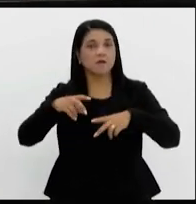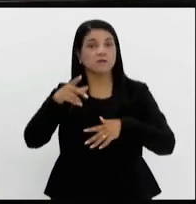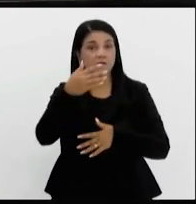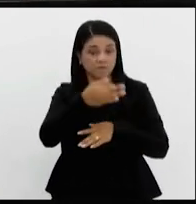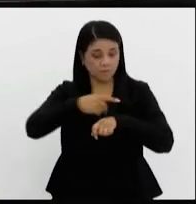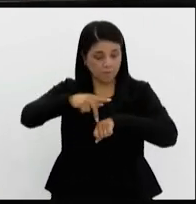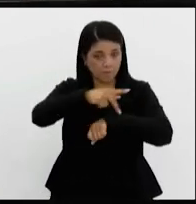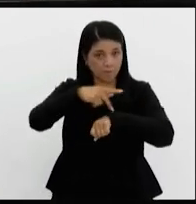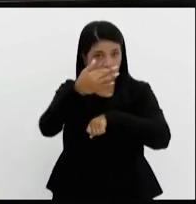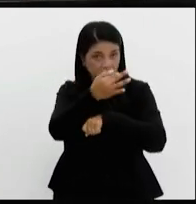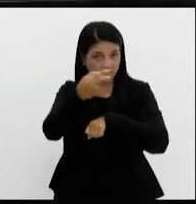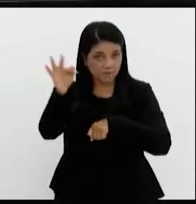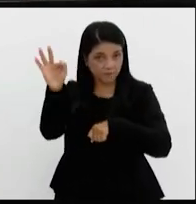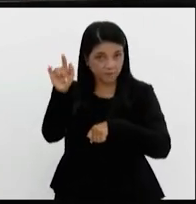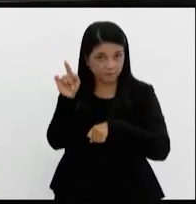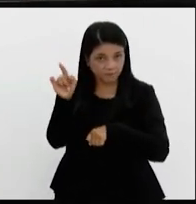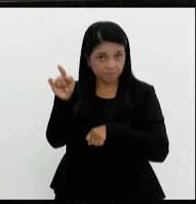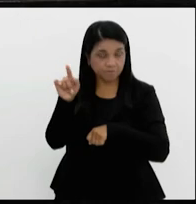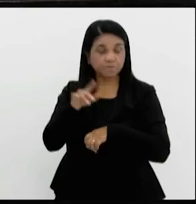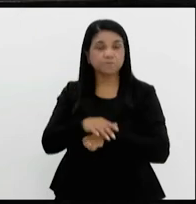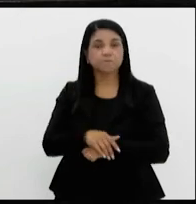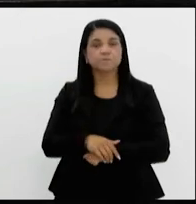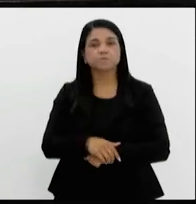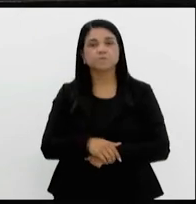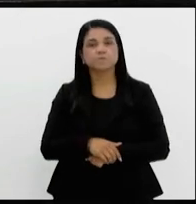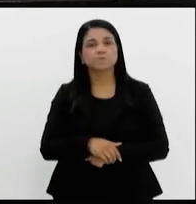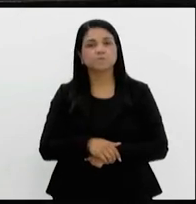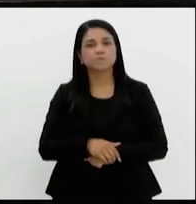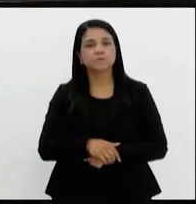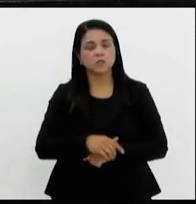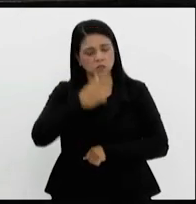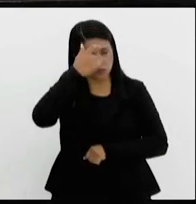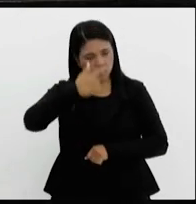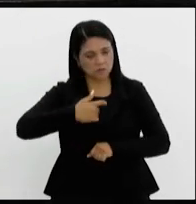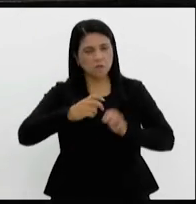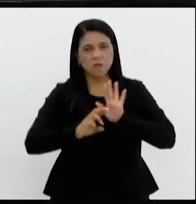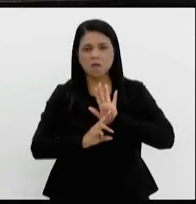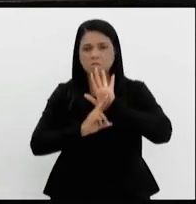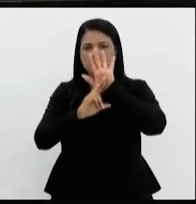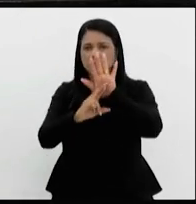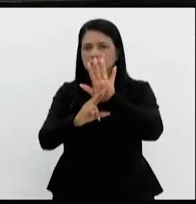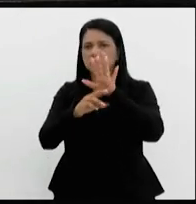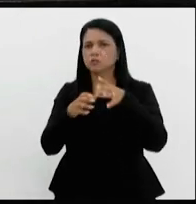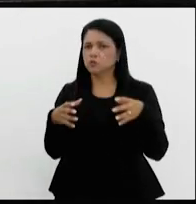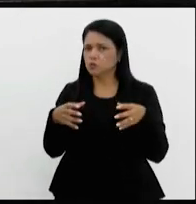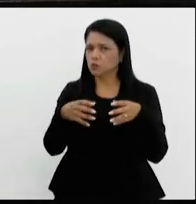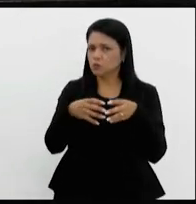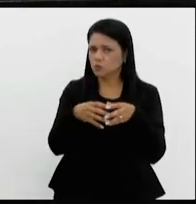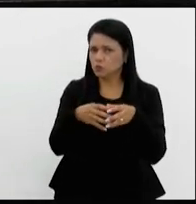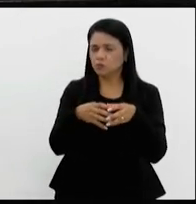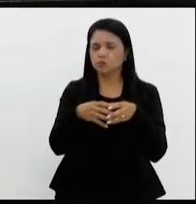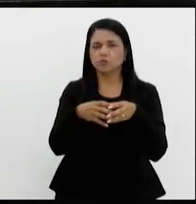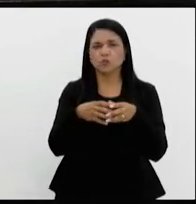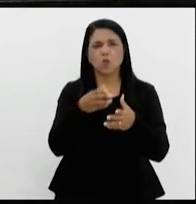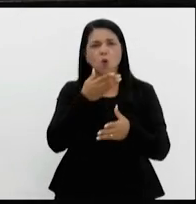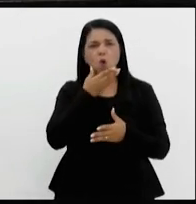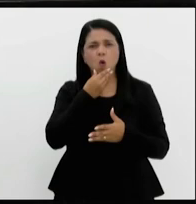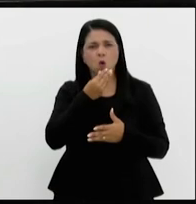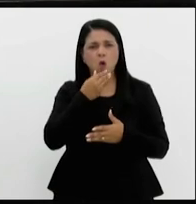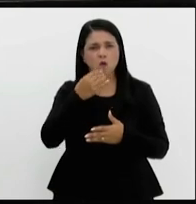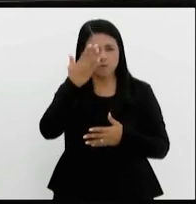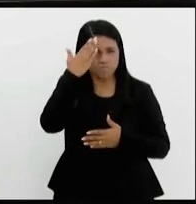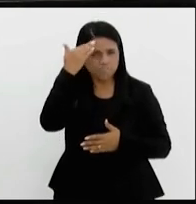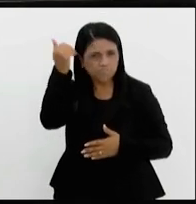e ele, enfim, paraninfo da turma, né, um homem importante, e